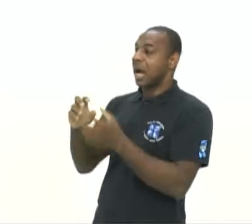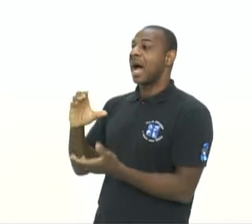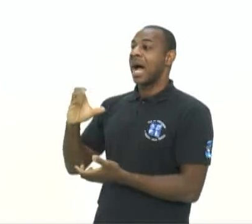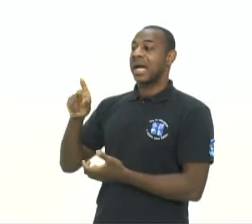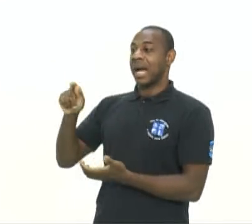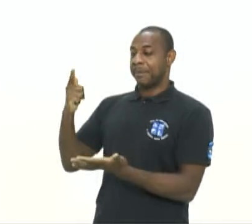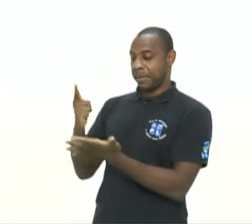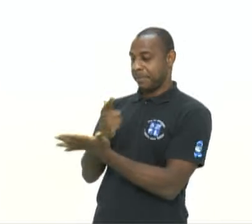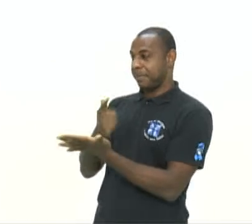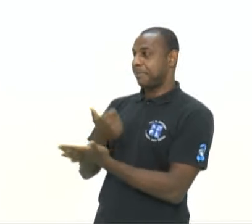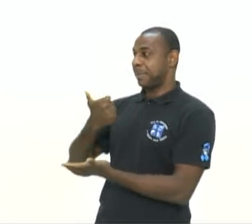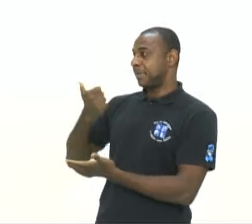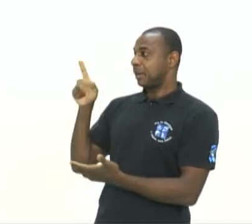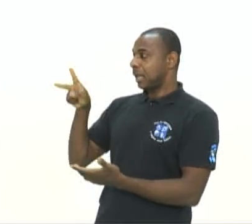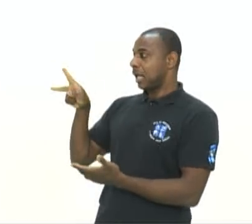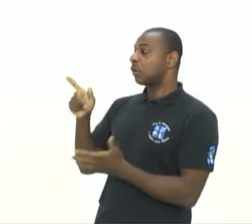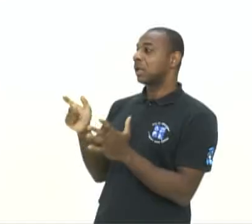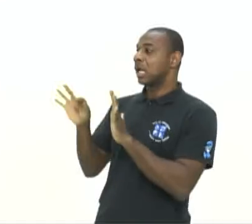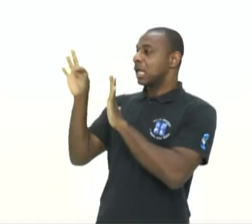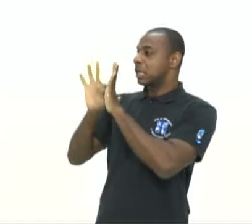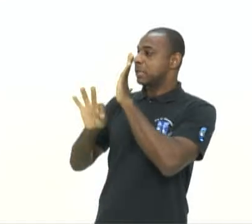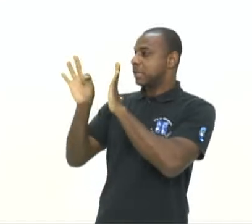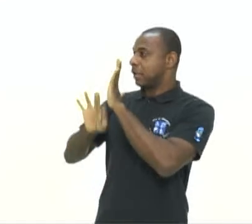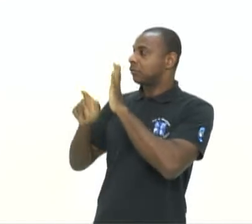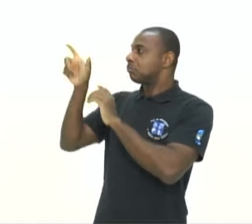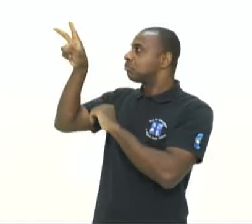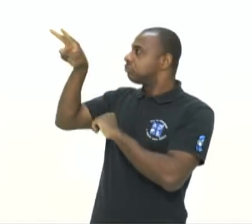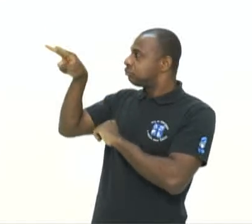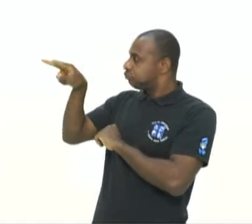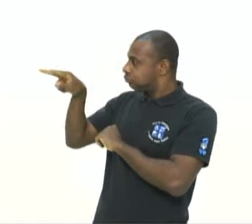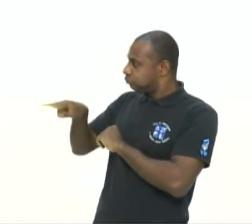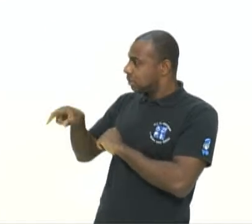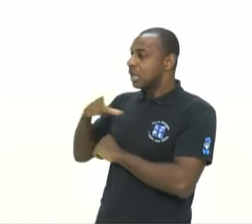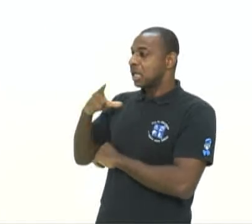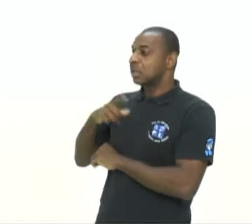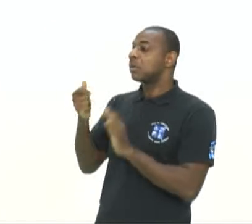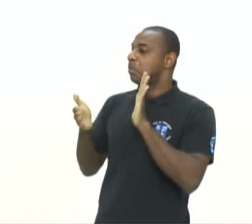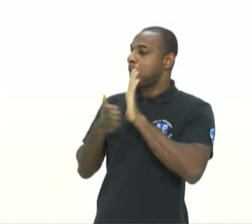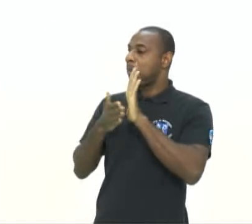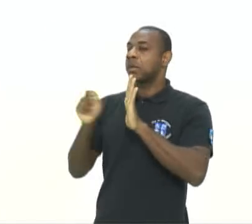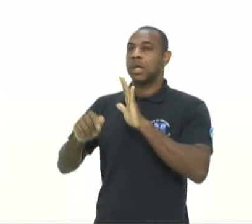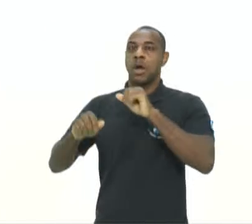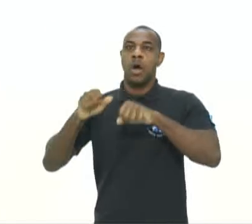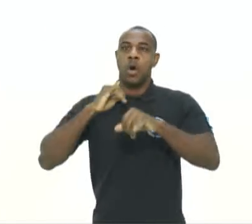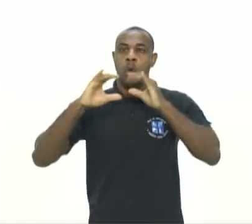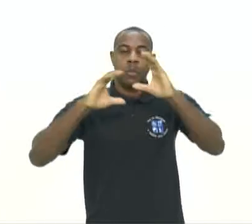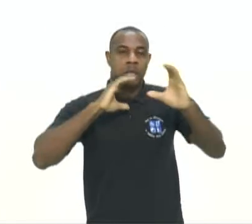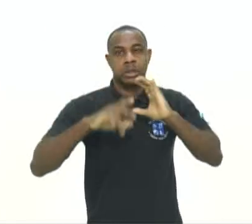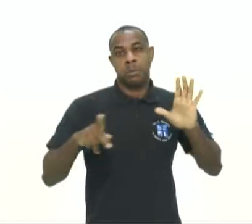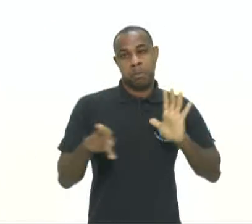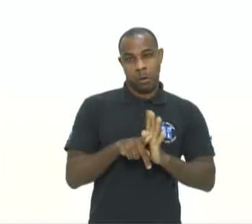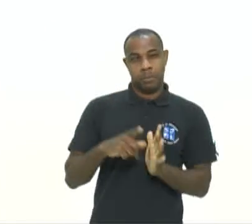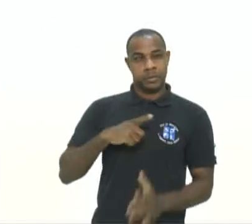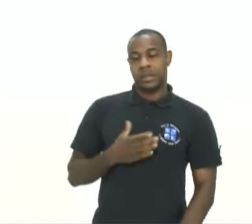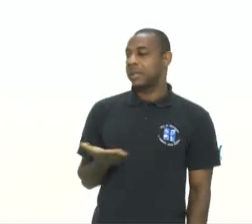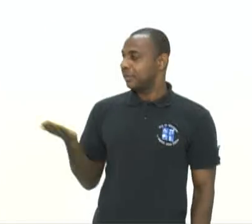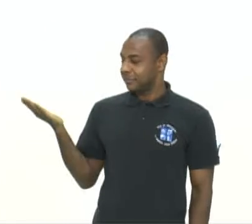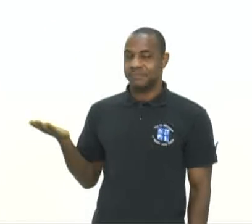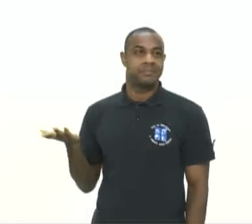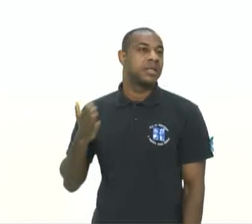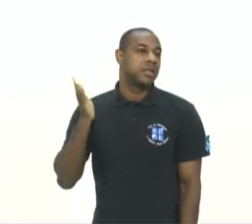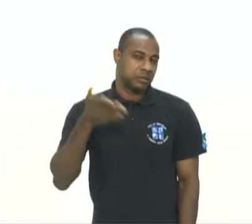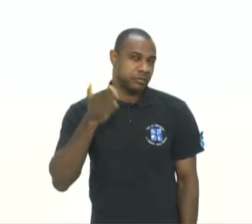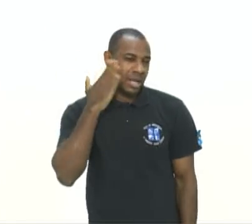jornal é um gênero textual e, sendo assim, tem propósito comunicativos próprios, né? Então, eu já